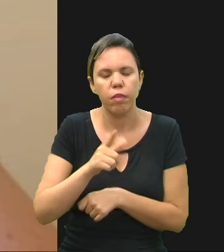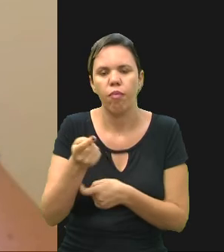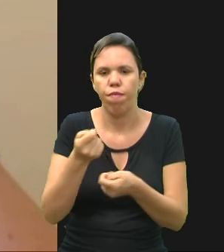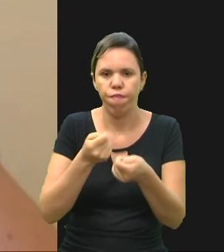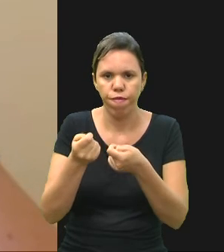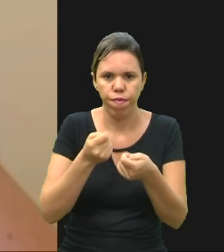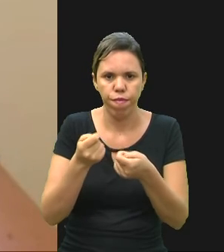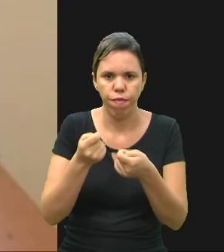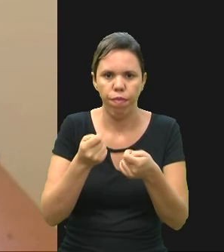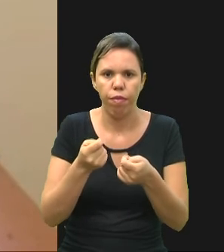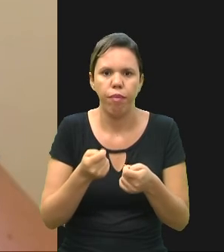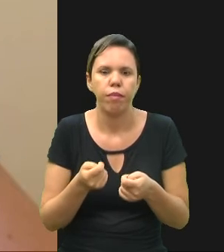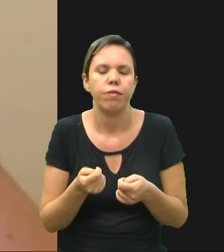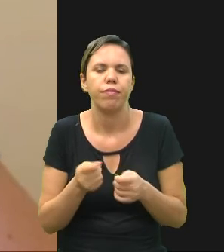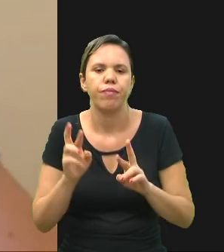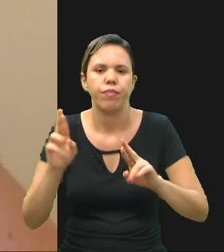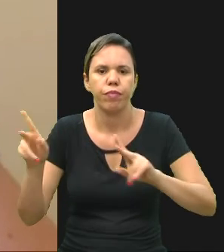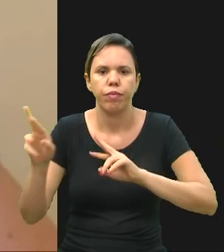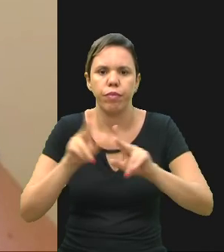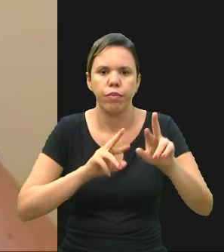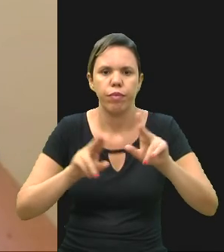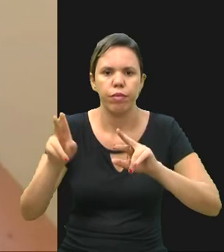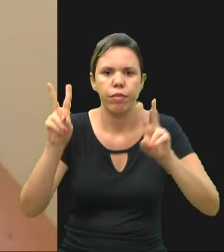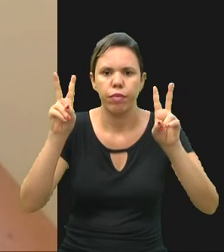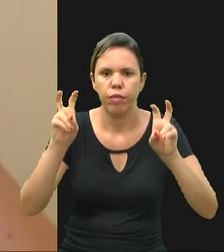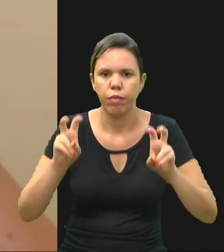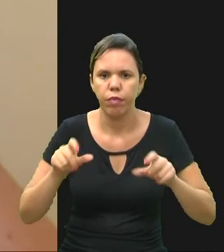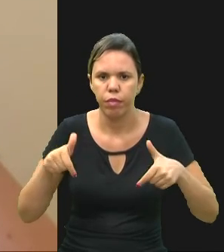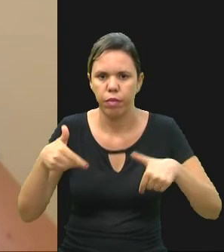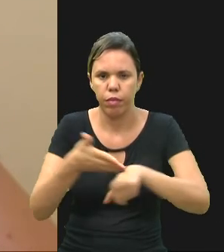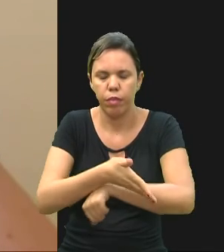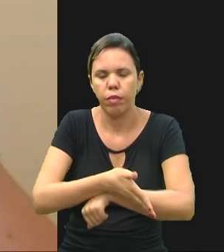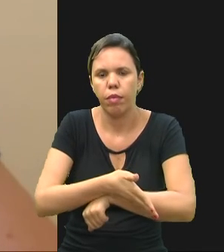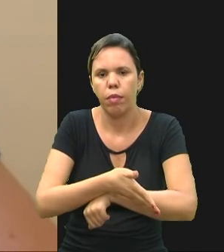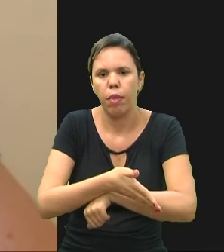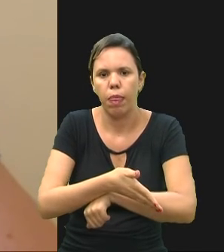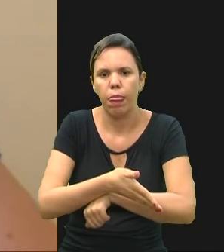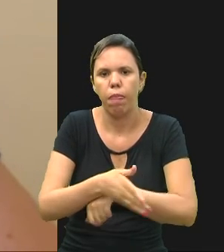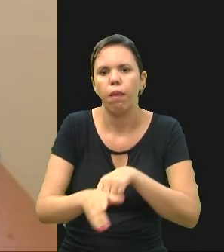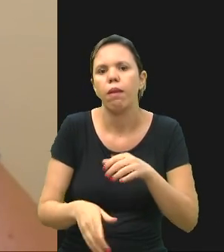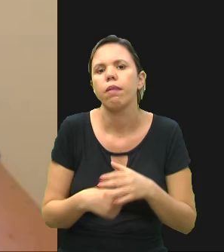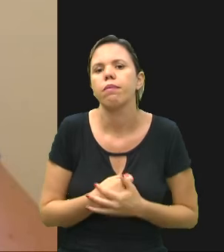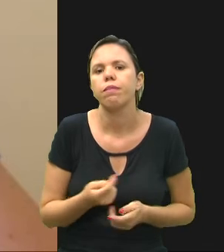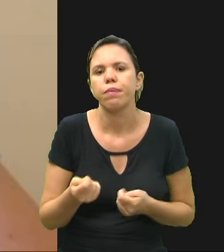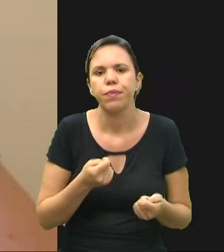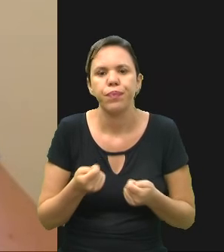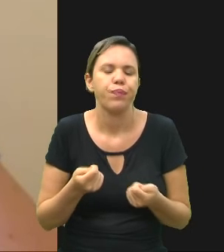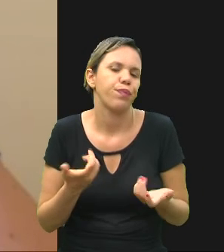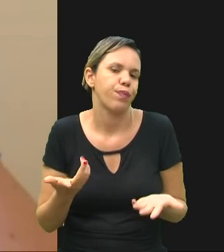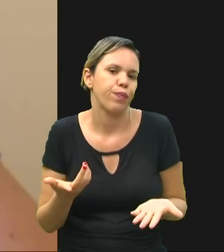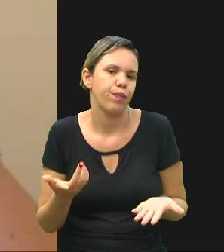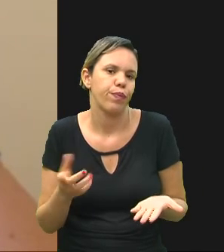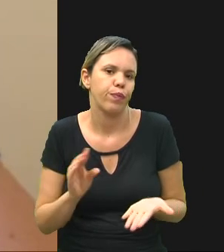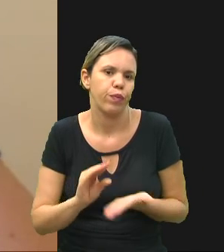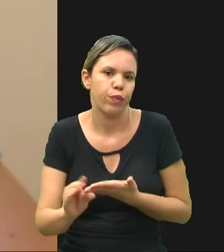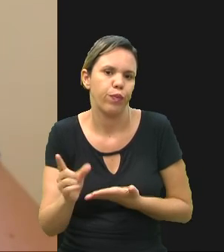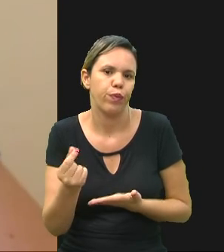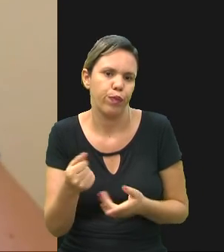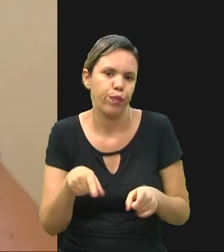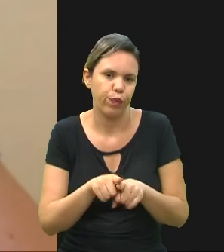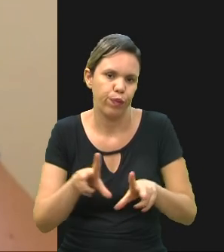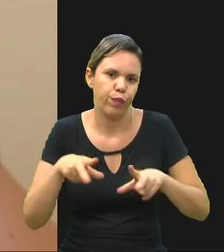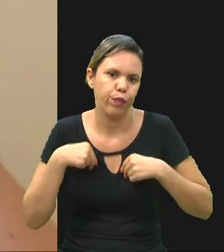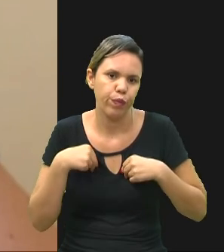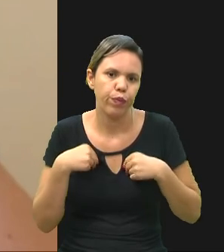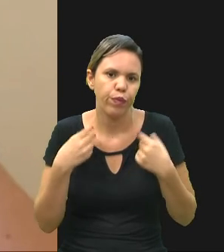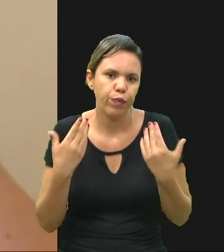ganhos econômicos, com relação a diferenciais em termos de acesso a recursos financeiros, porque nós